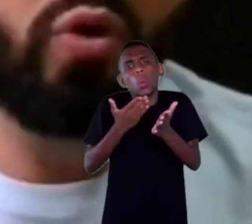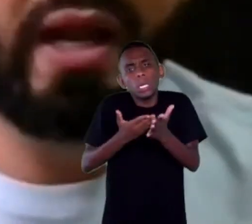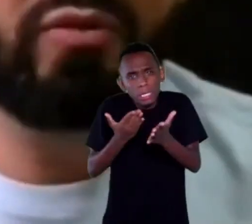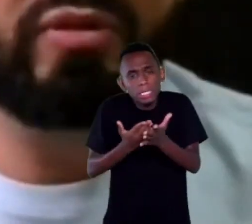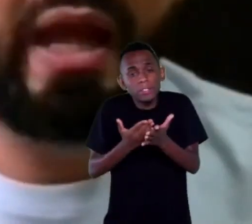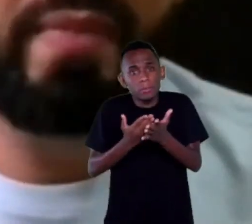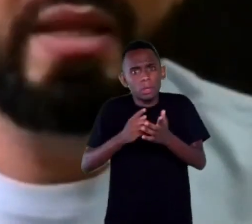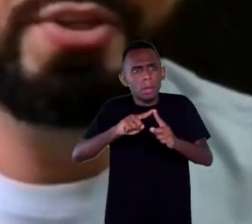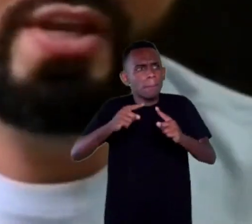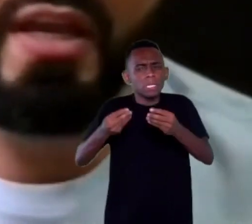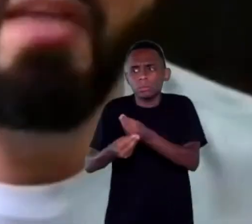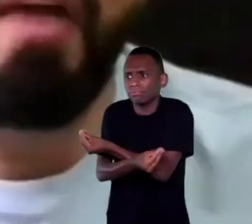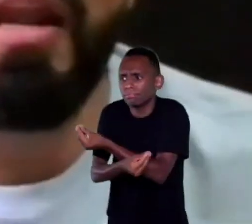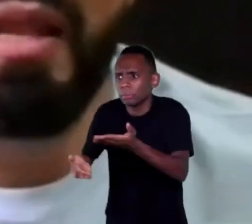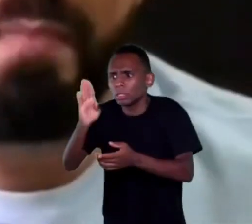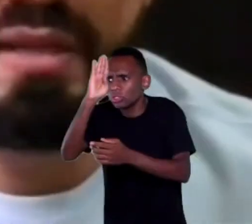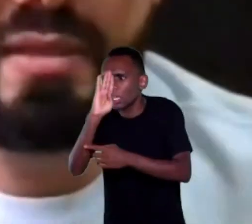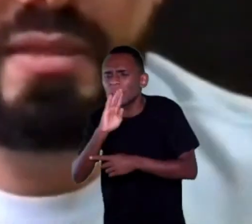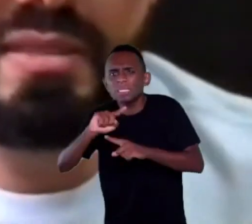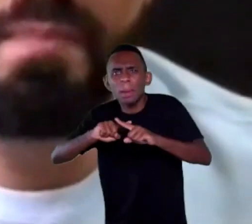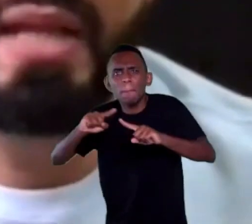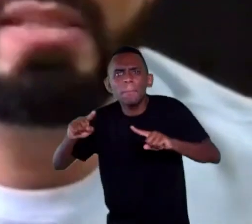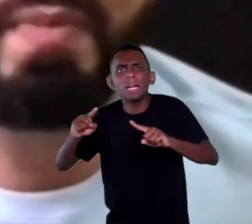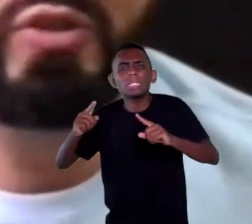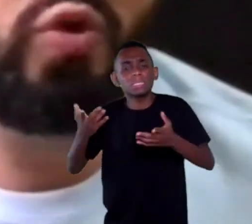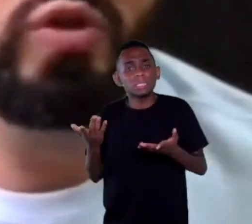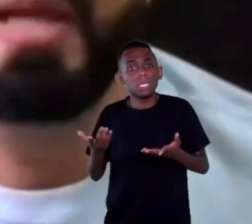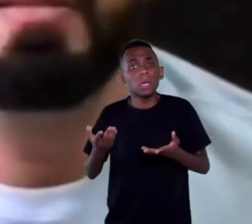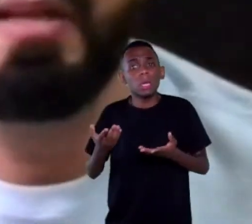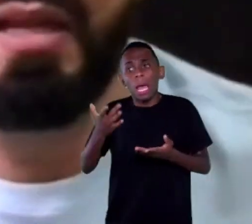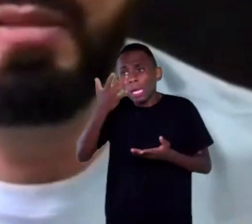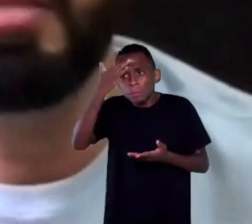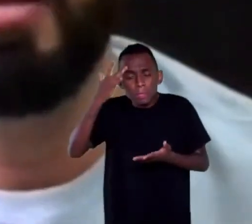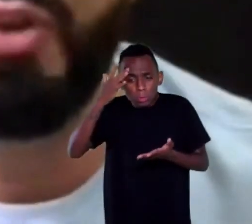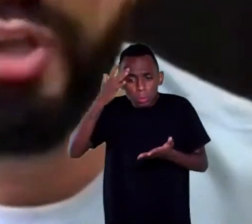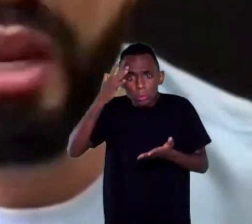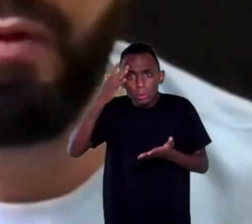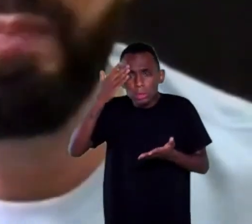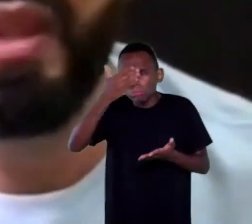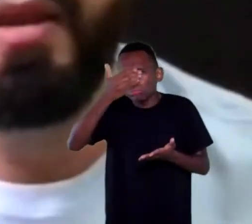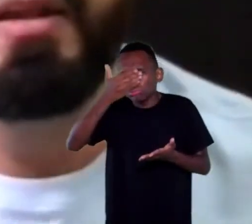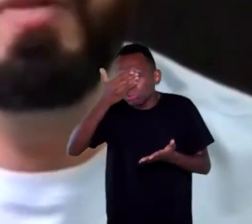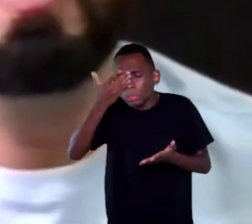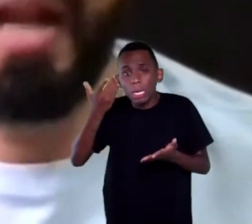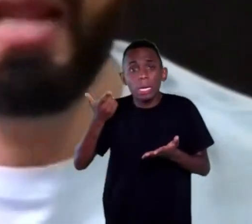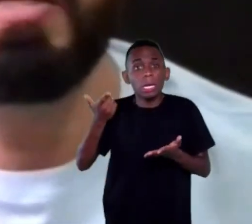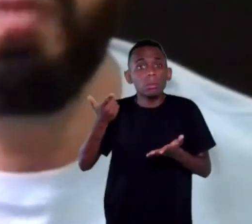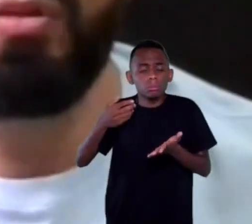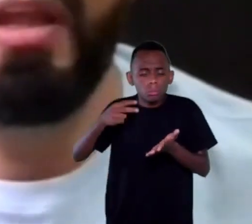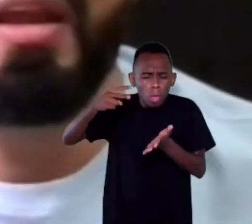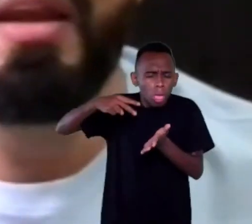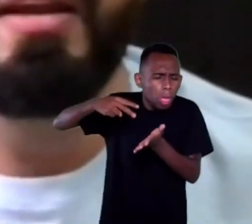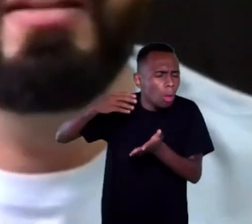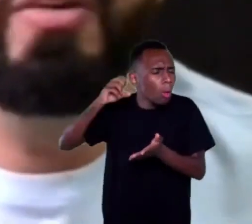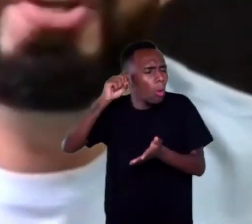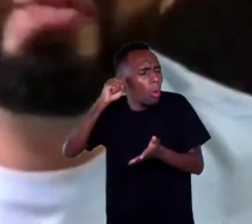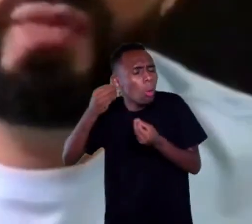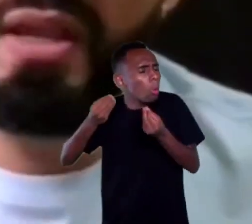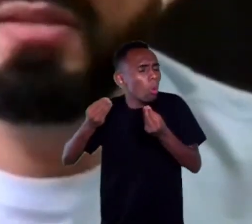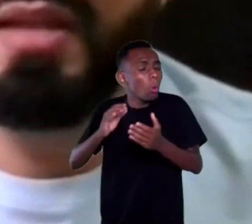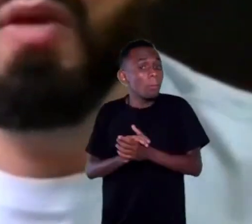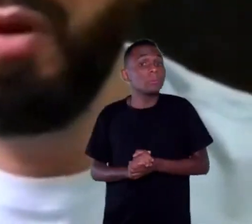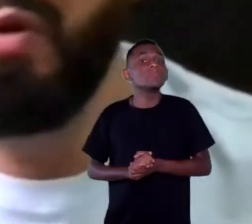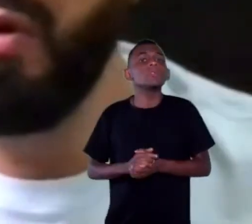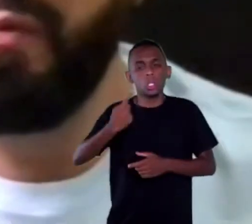e distribuo gratuitamente, e quem vai ler para essas pessoas, para essas crianças que não enxergam? Então, será que eles vão ter? Então, a